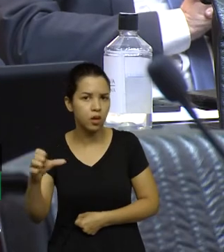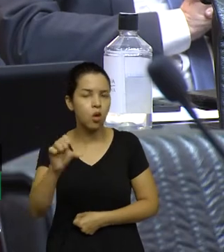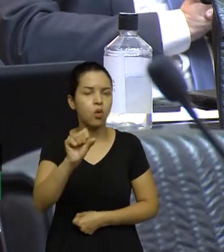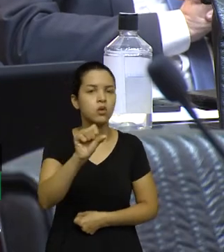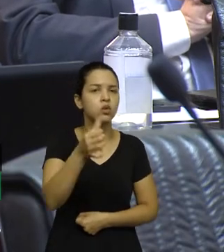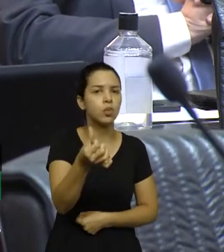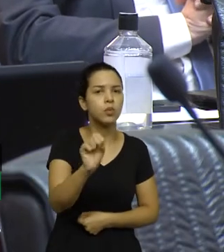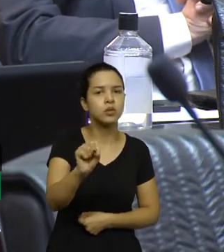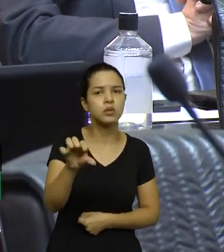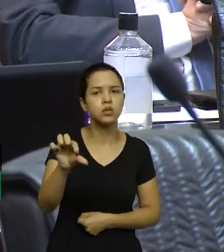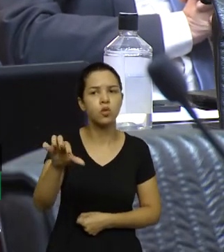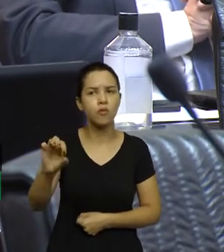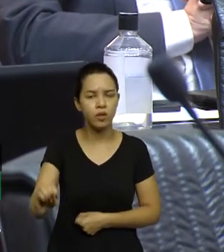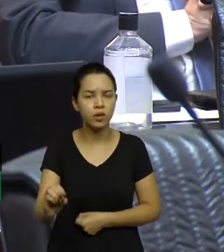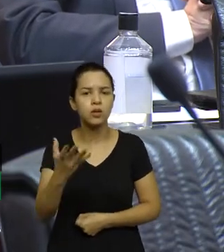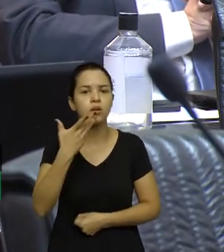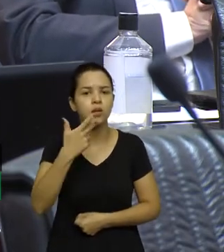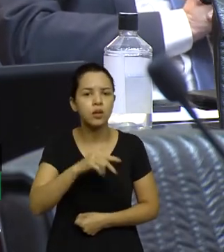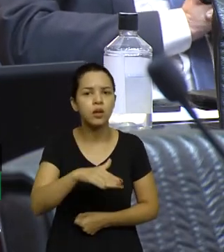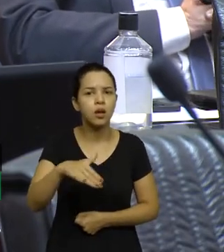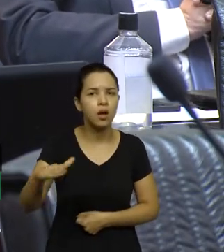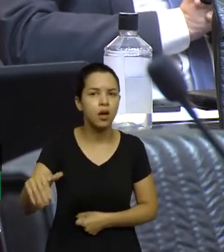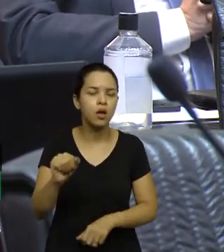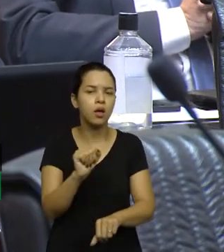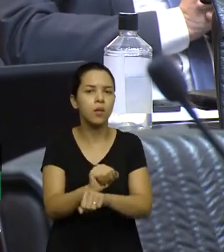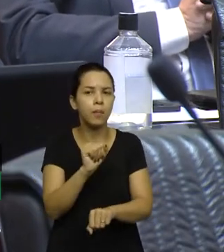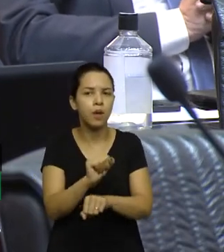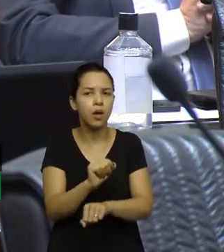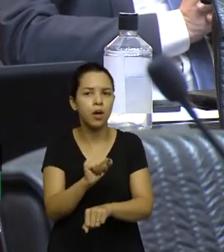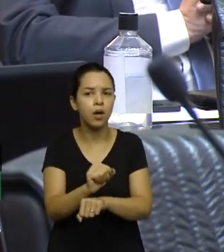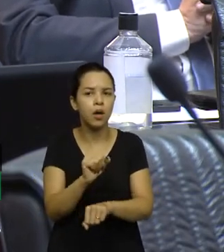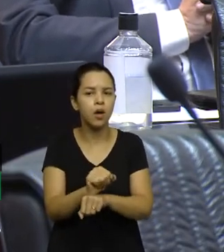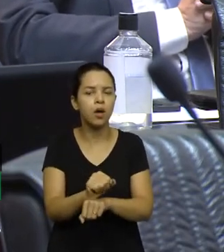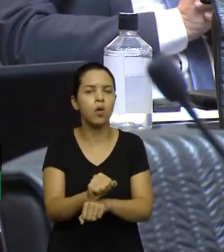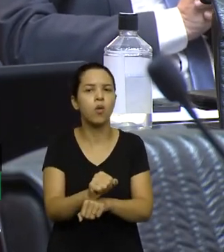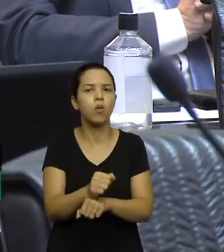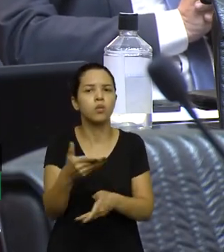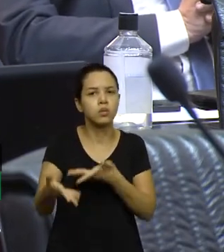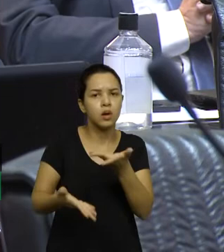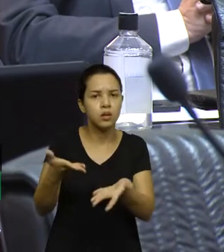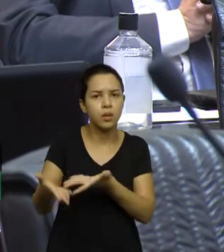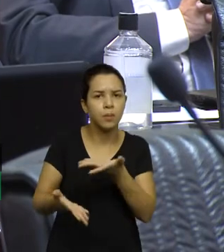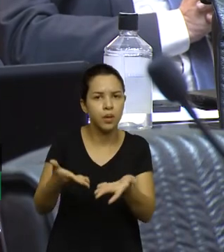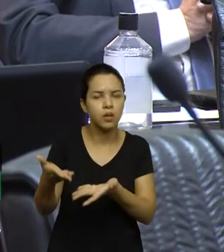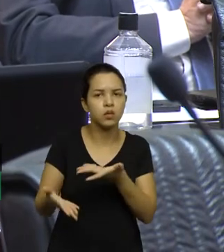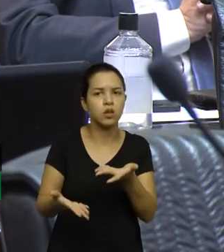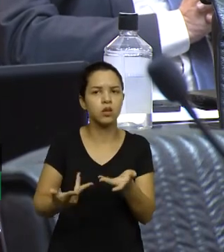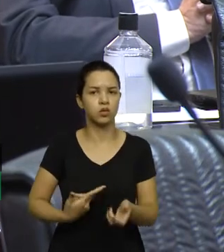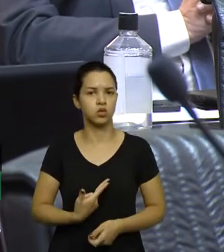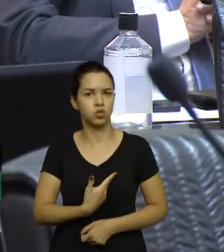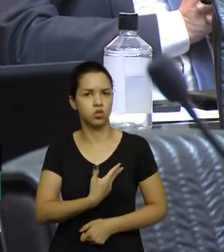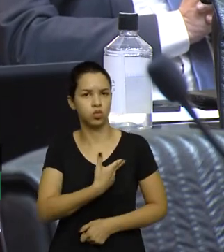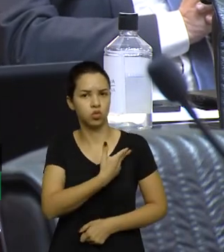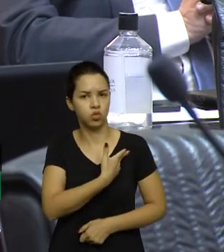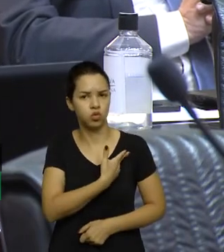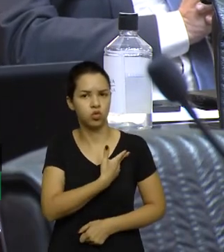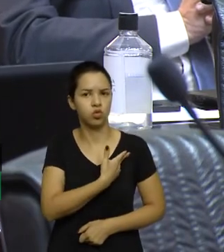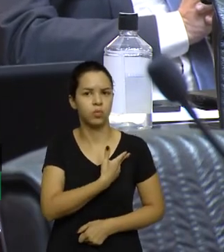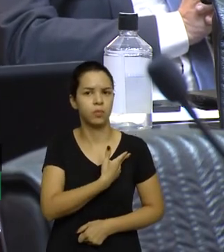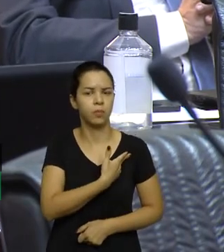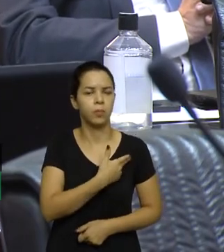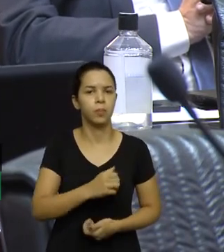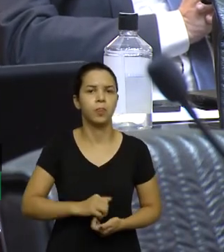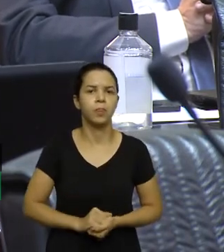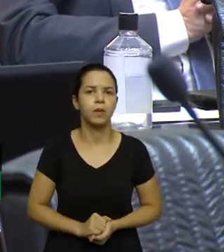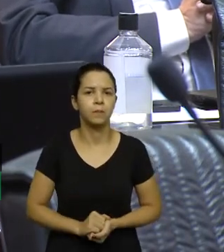8.690 crianças aguardando algum tipo de tratamento, algum tipo de cirurgia pediátrica. No Estado de